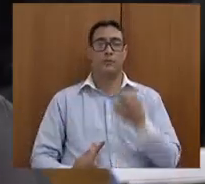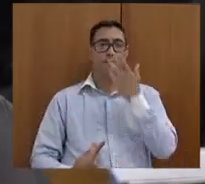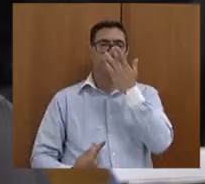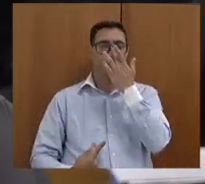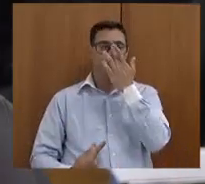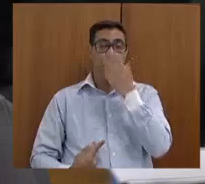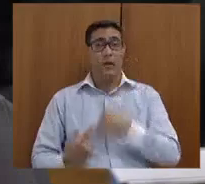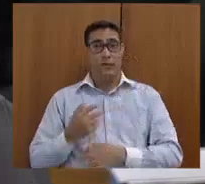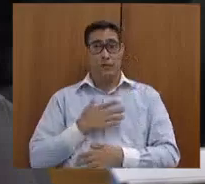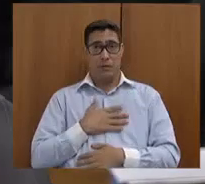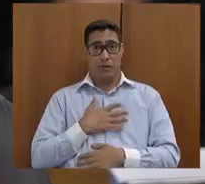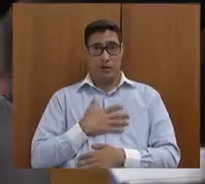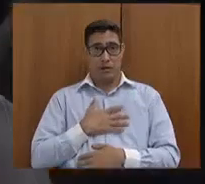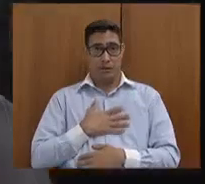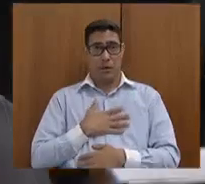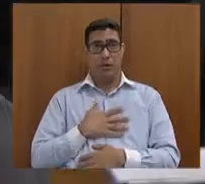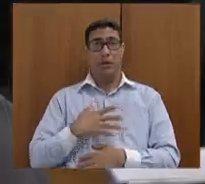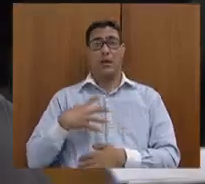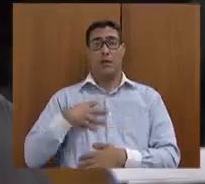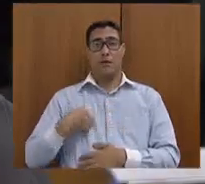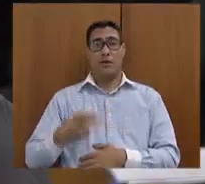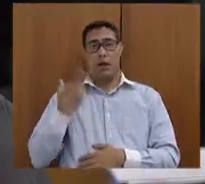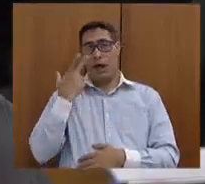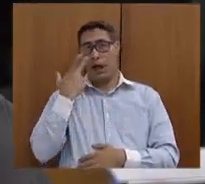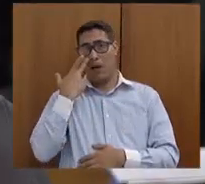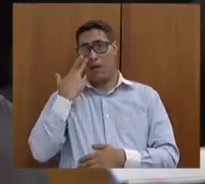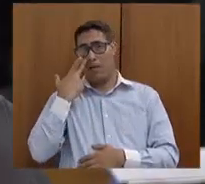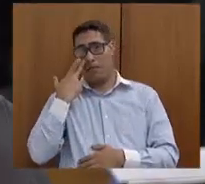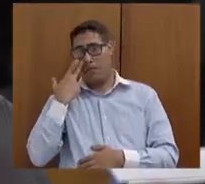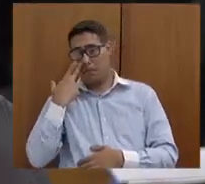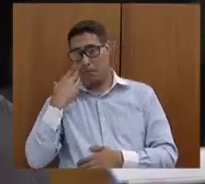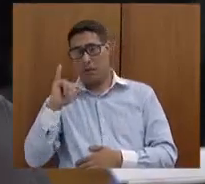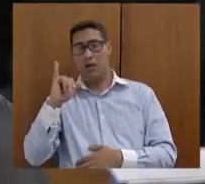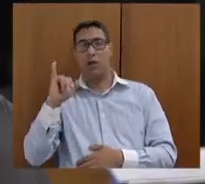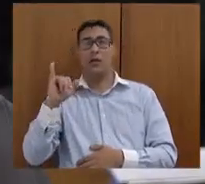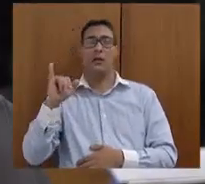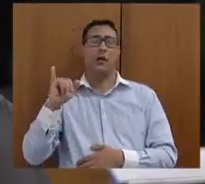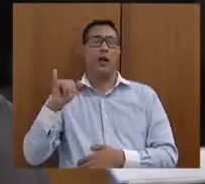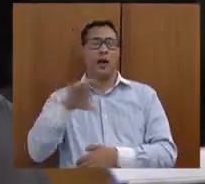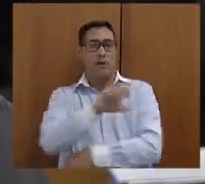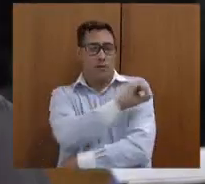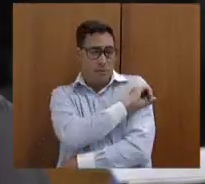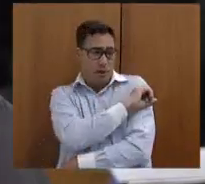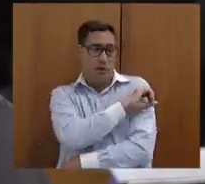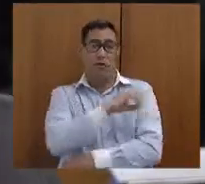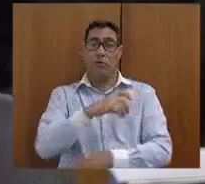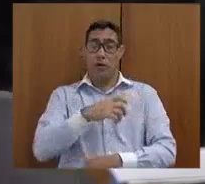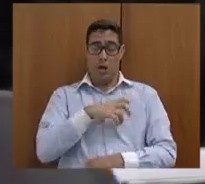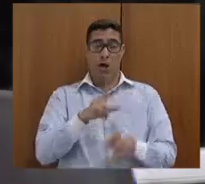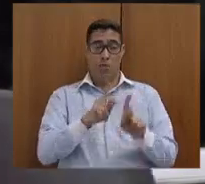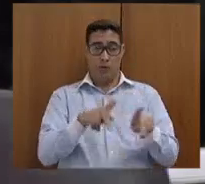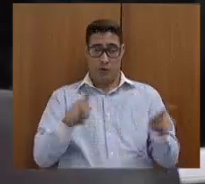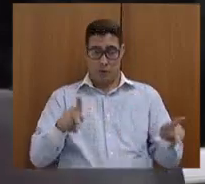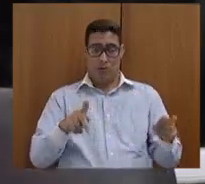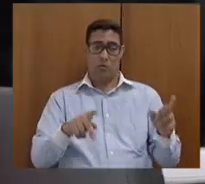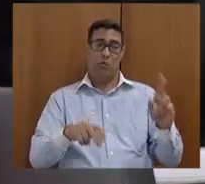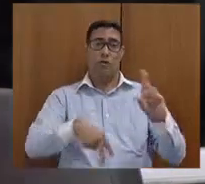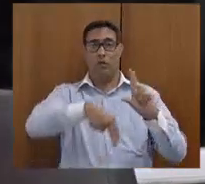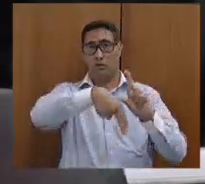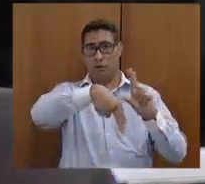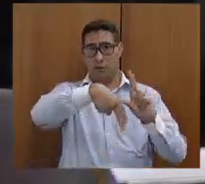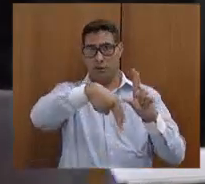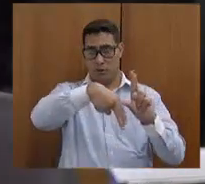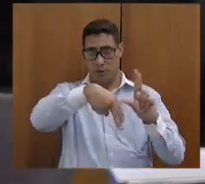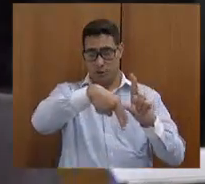que filha de pais analfabeto Educadora infantil Ribeirão das Neves a educação ela